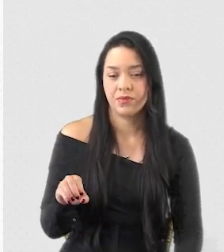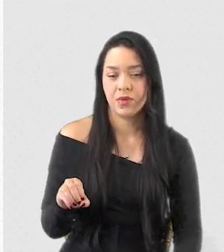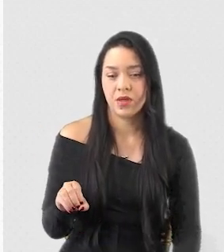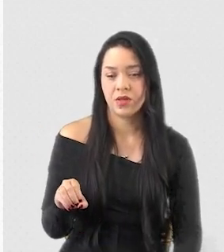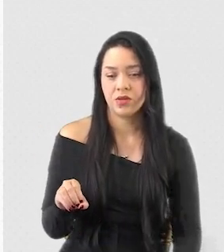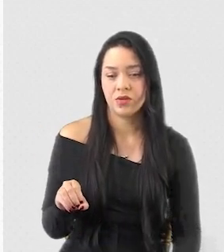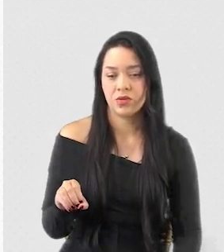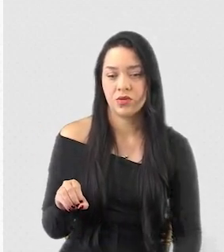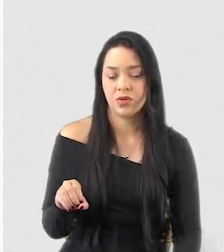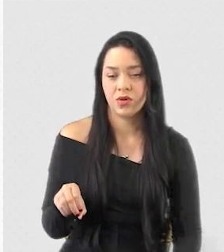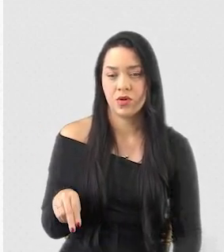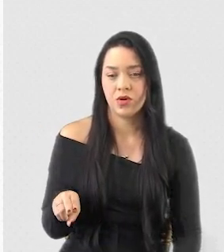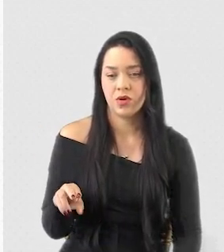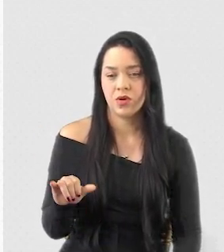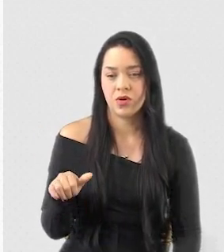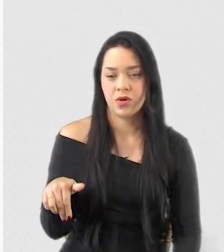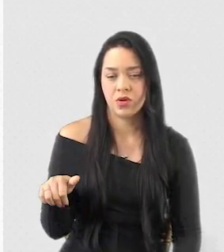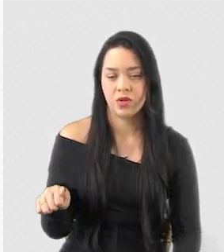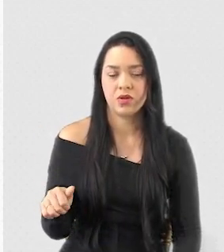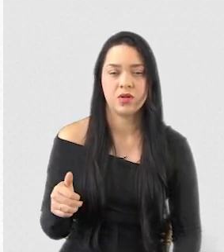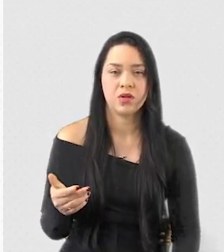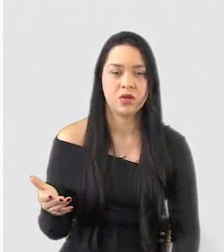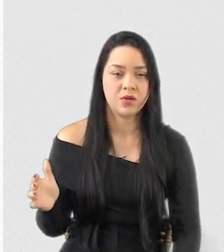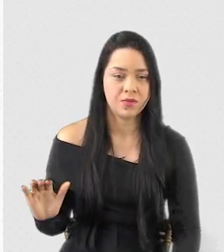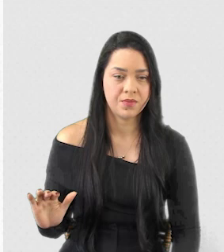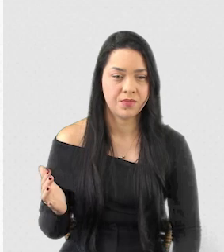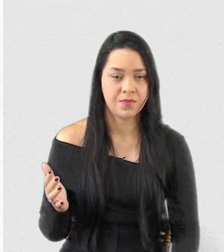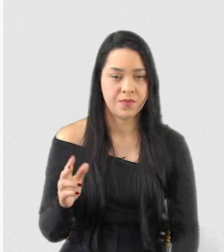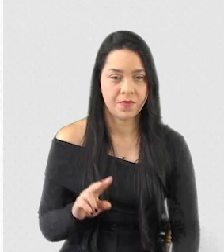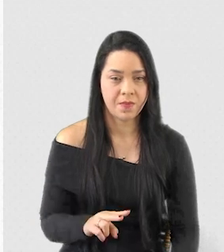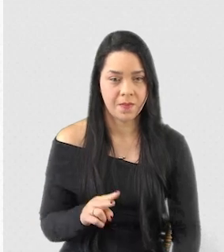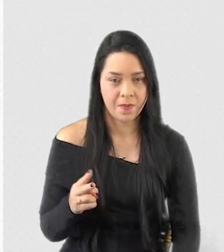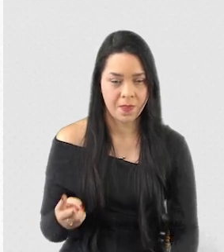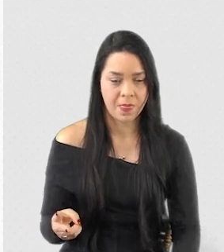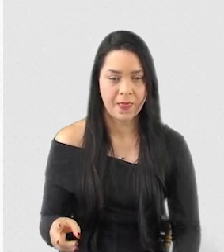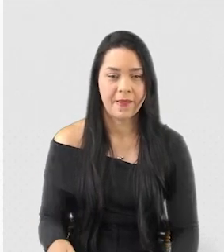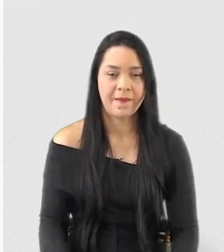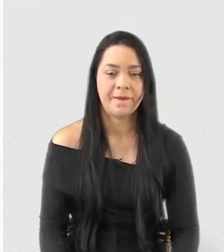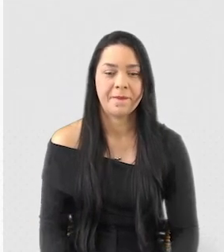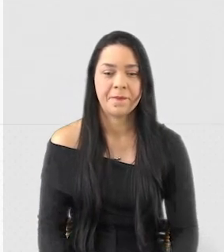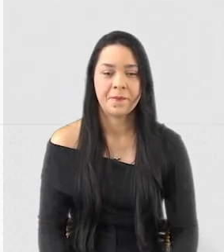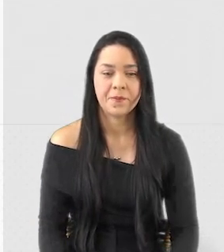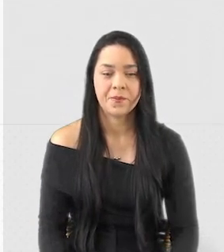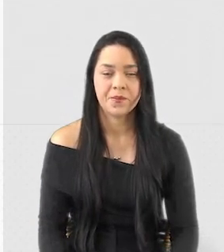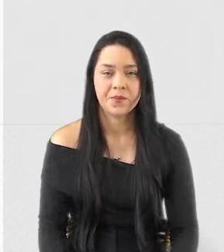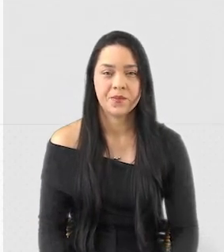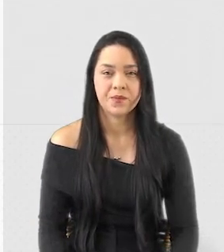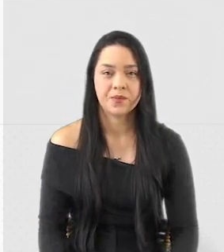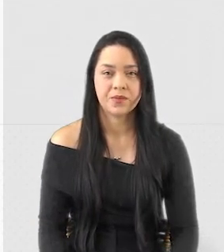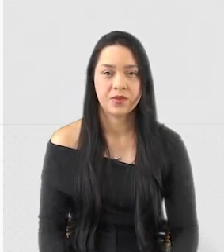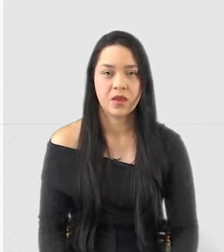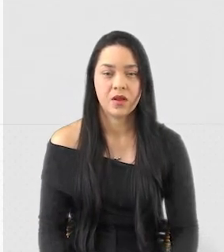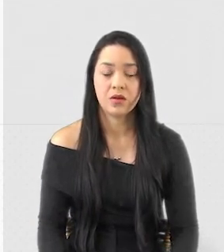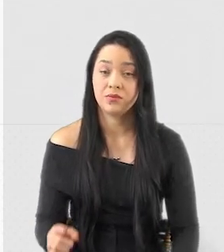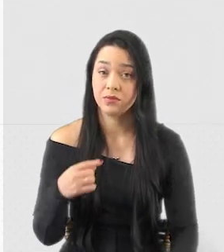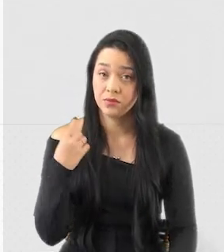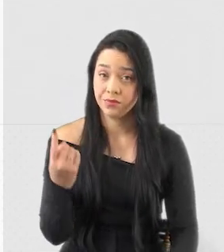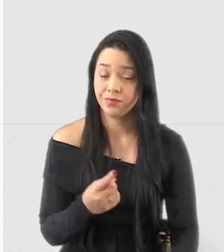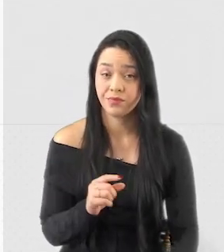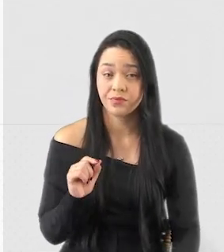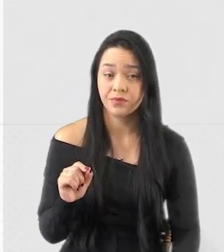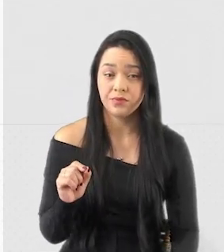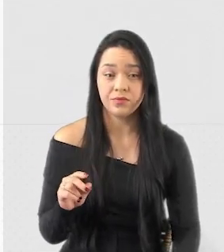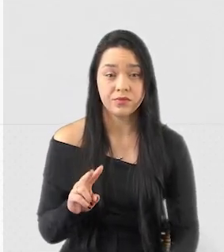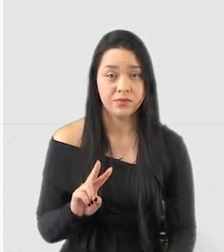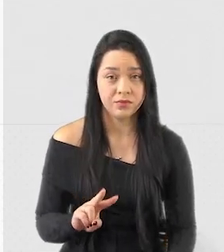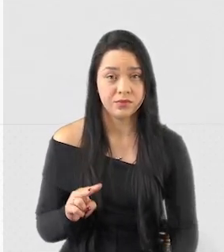Tá? Então, é dessa forma que acontece o processo de transcrição e tradução. No caso, quando a gente